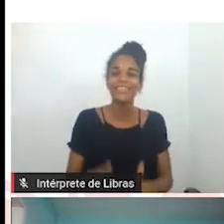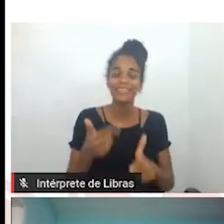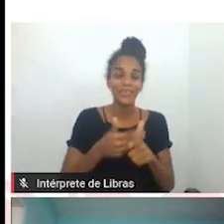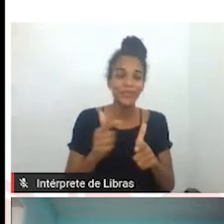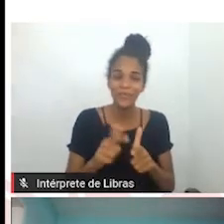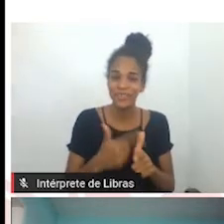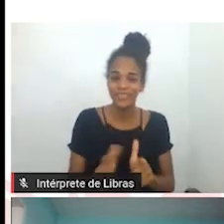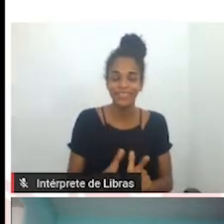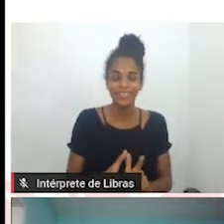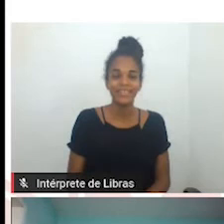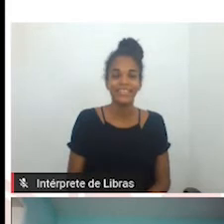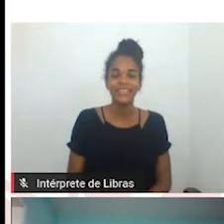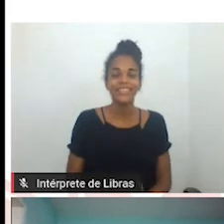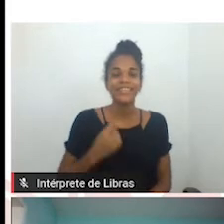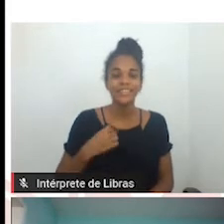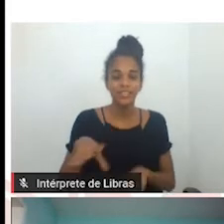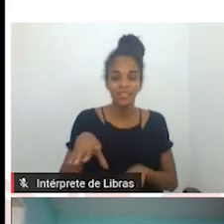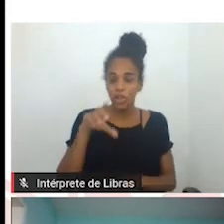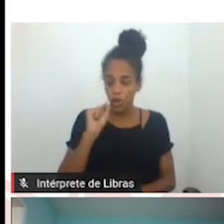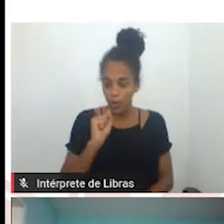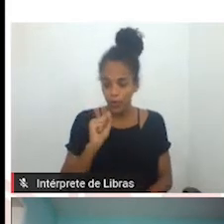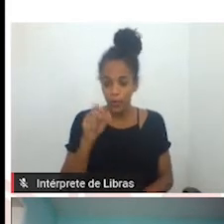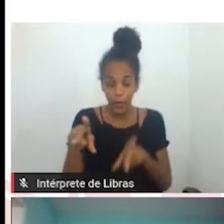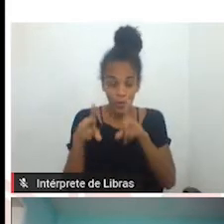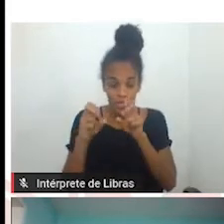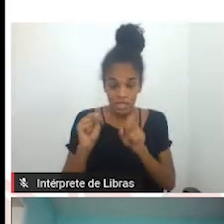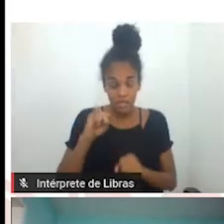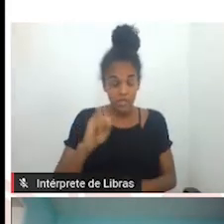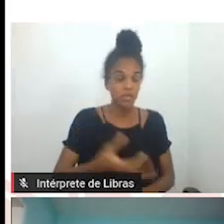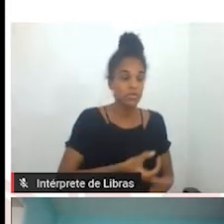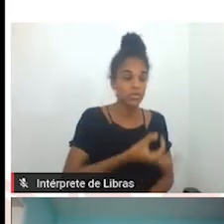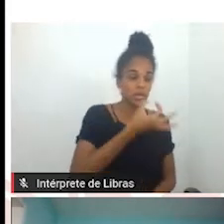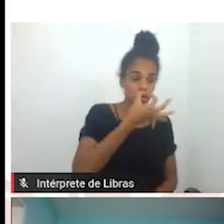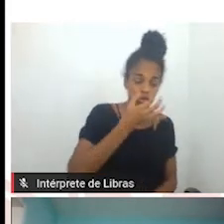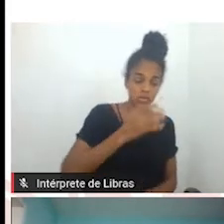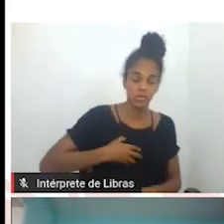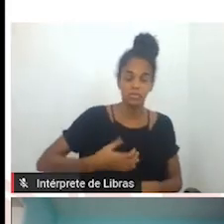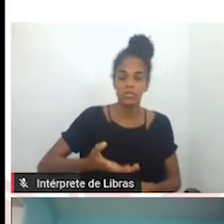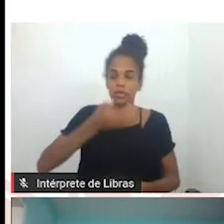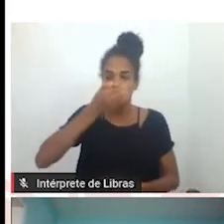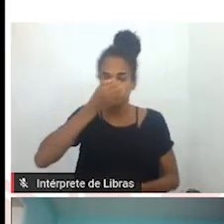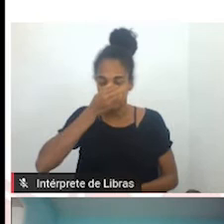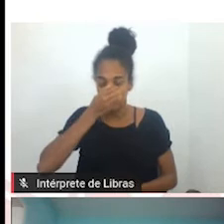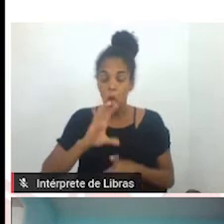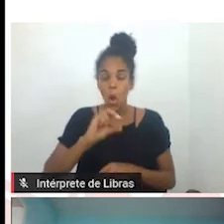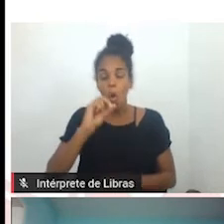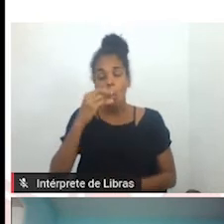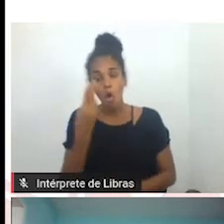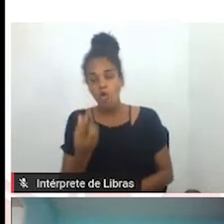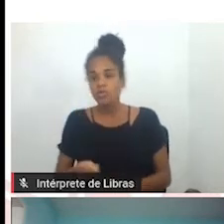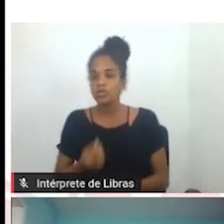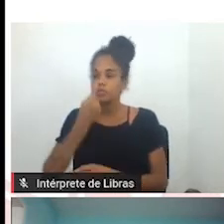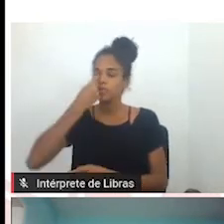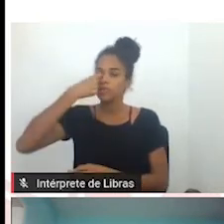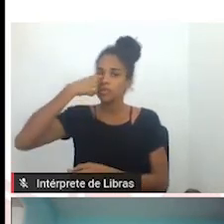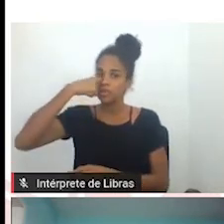fazer catéter, se ele vai fazer máscara com reservatório, ou se ele vai precisar ser intubado mesmo, sem sinais e sintomas clínicos de hipóxia,